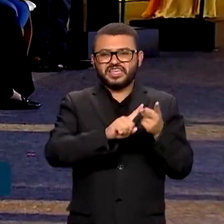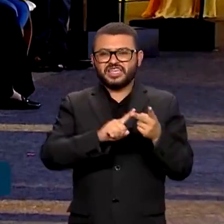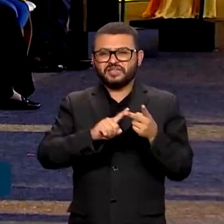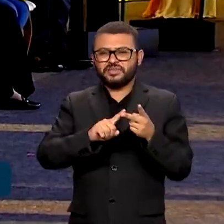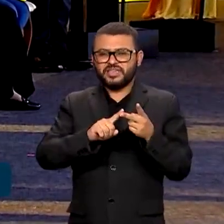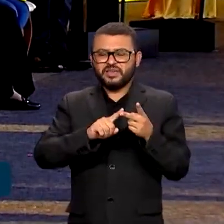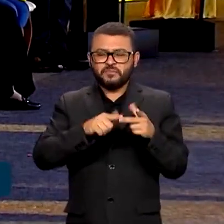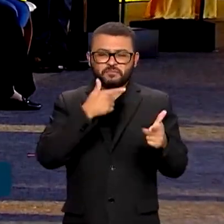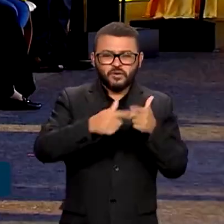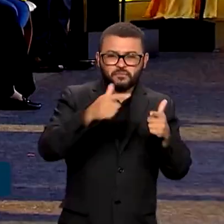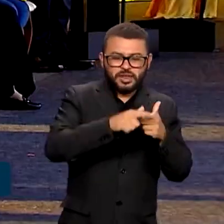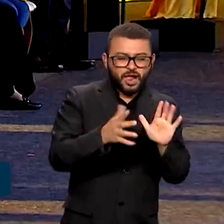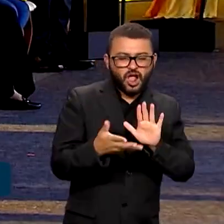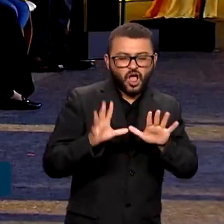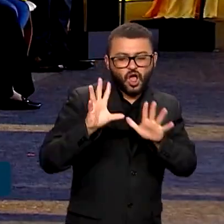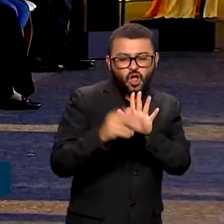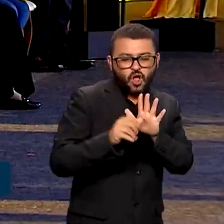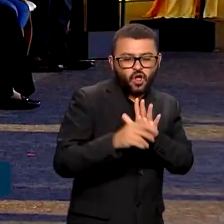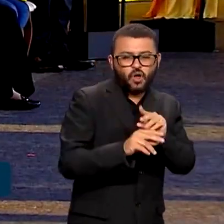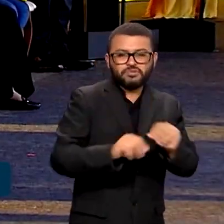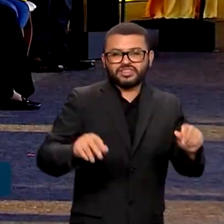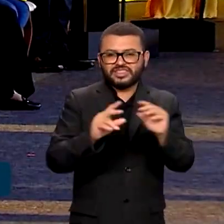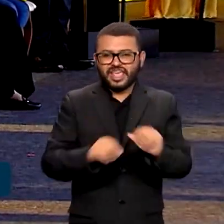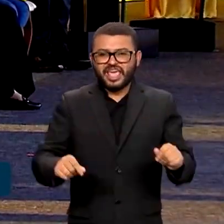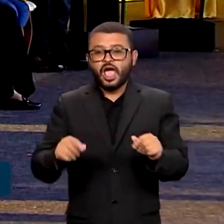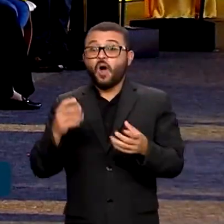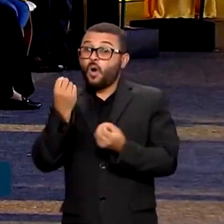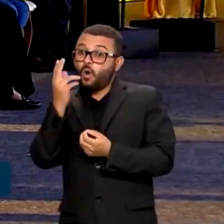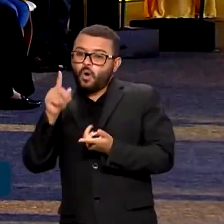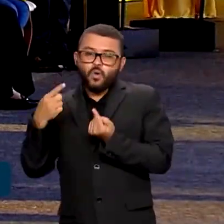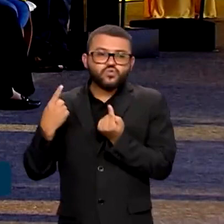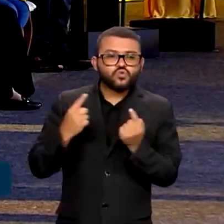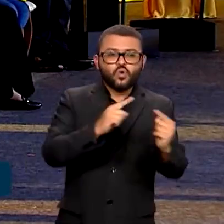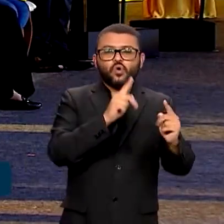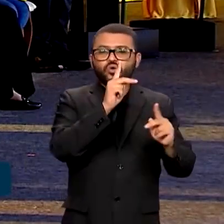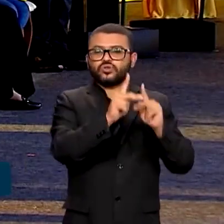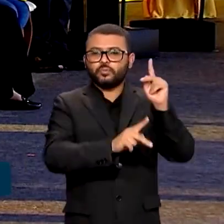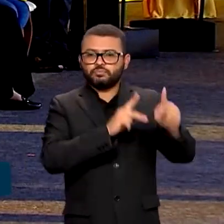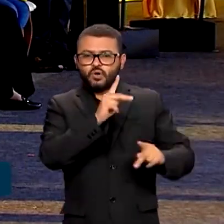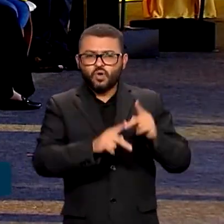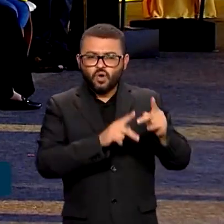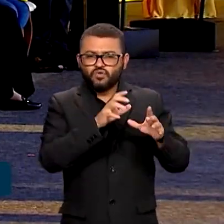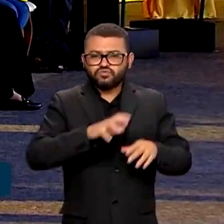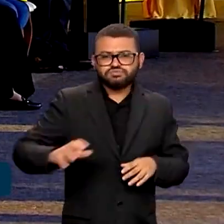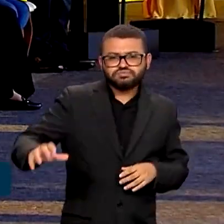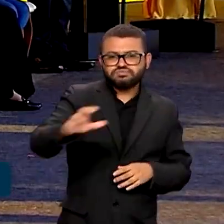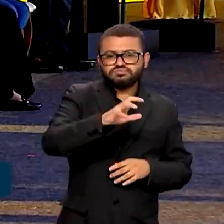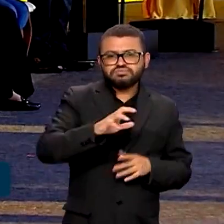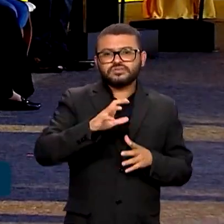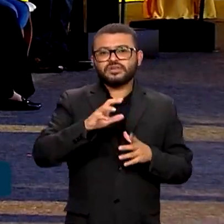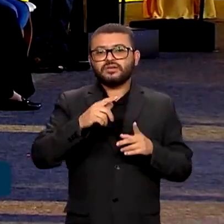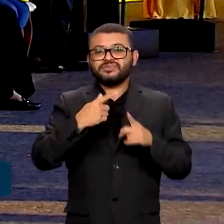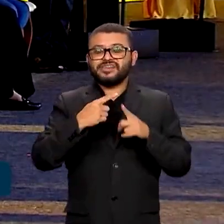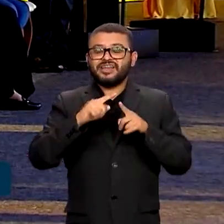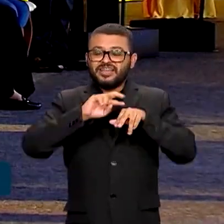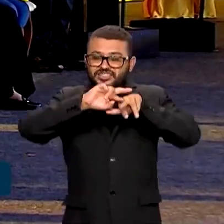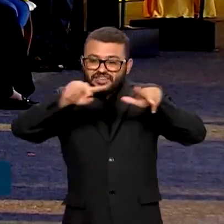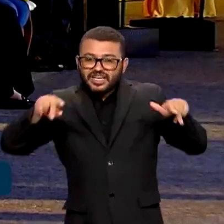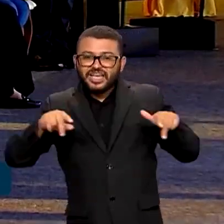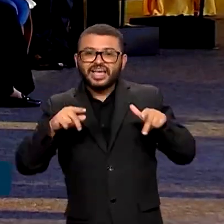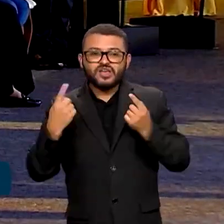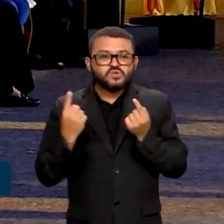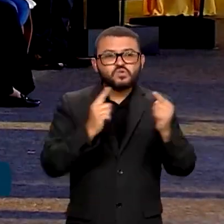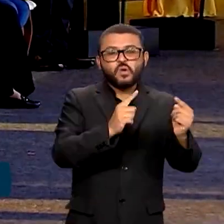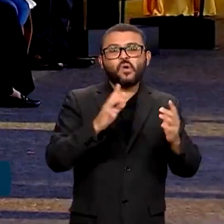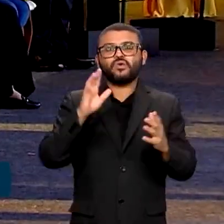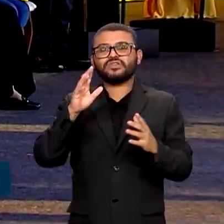da grilagem de terra e de todos os ataques que sofrem os seus povos e territórios, pela conservação da diversidade,